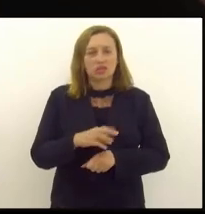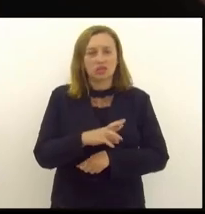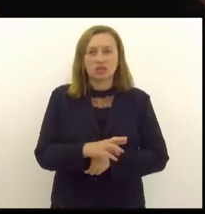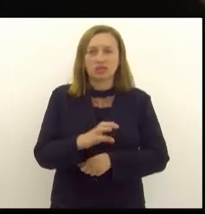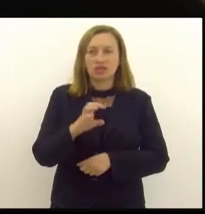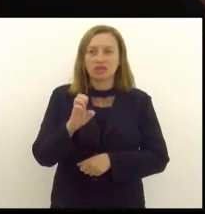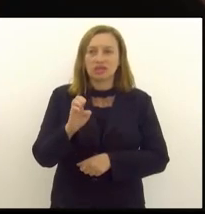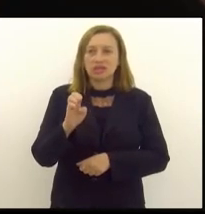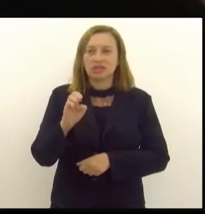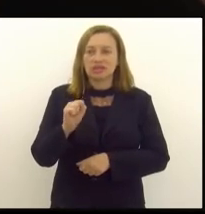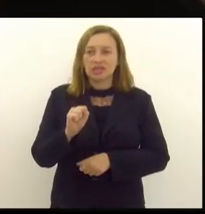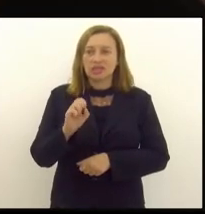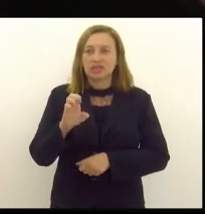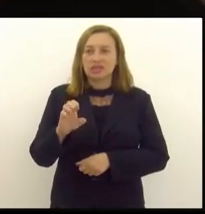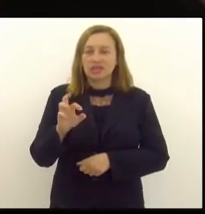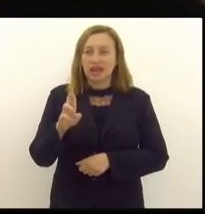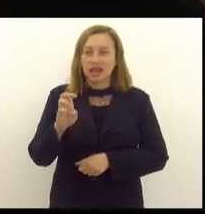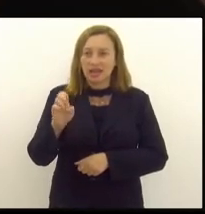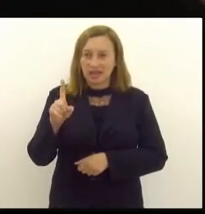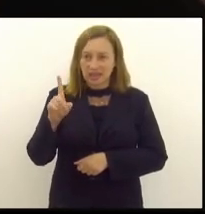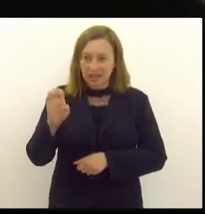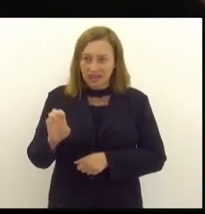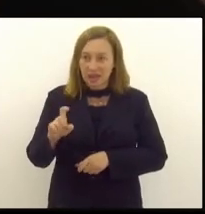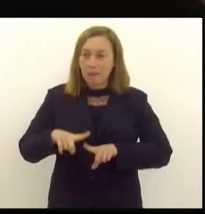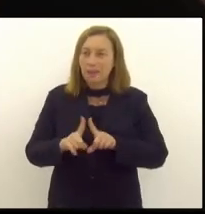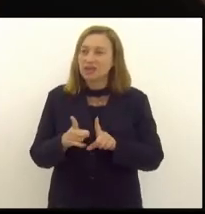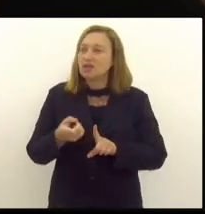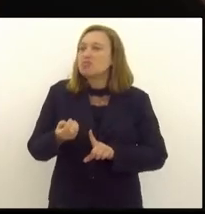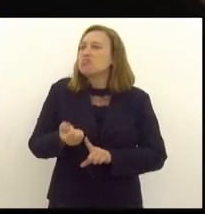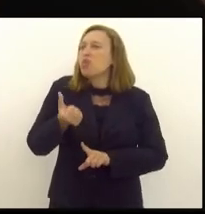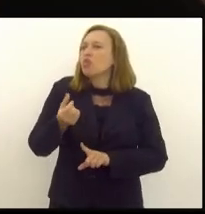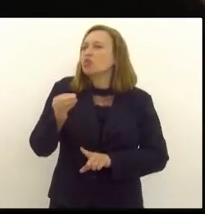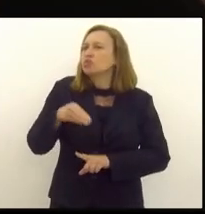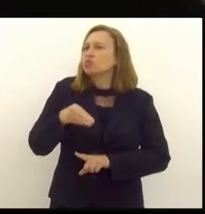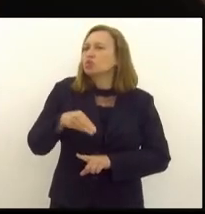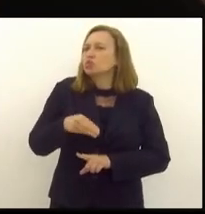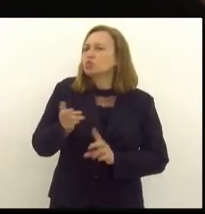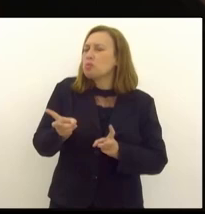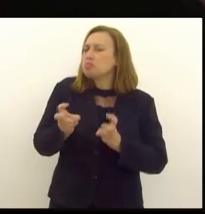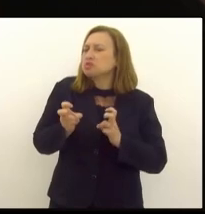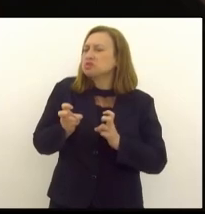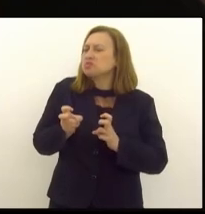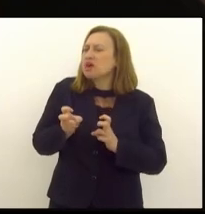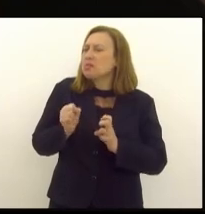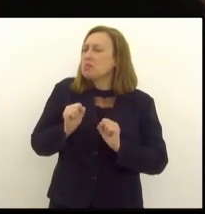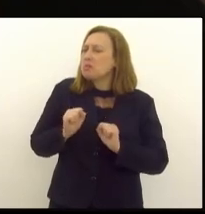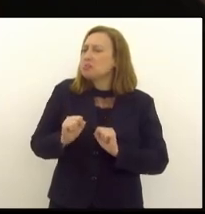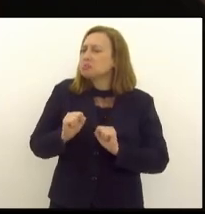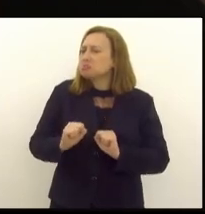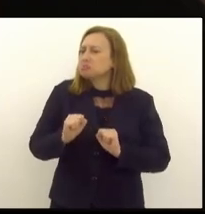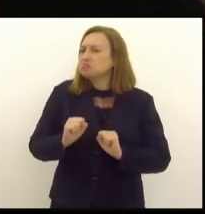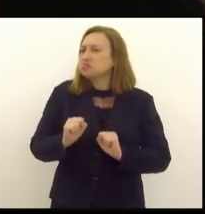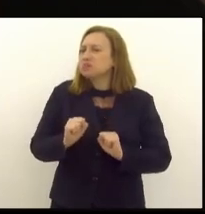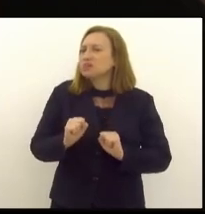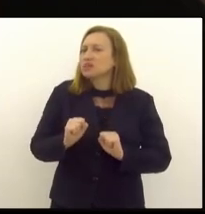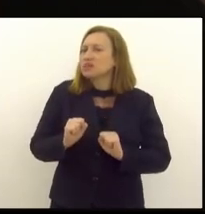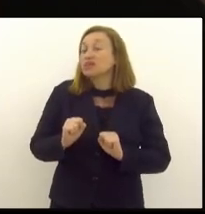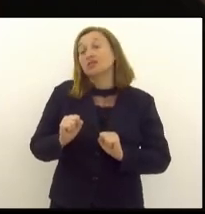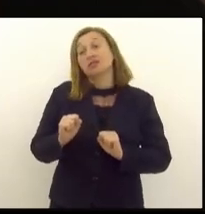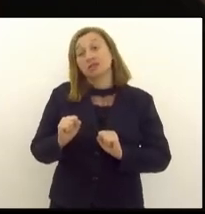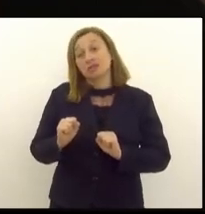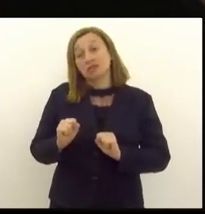Sirlene, porém, em poucos minutos, pude constatar que a